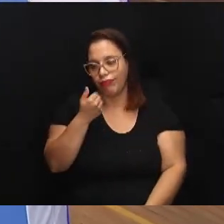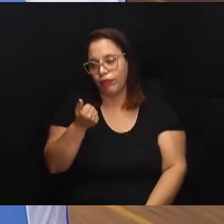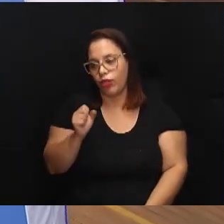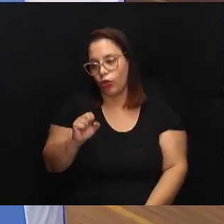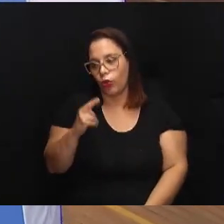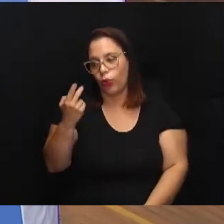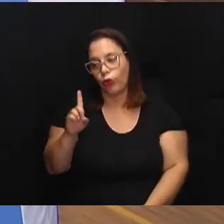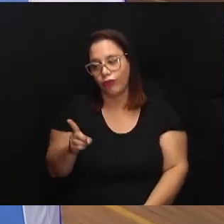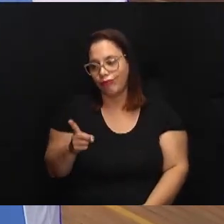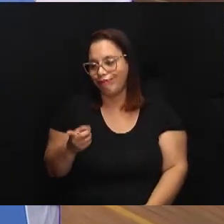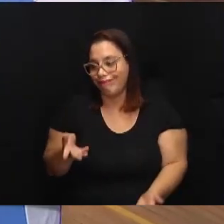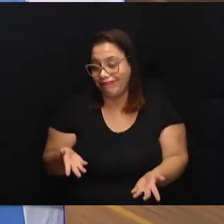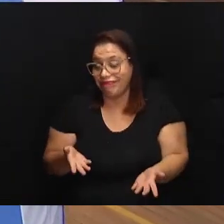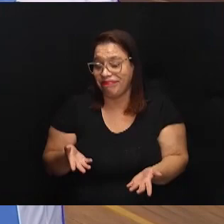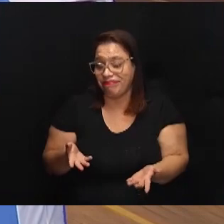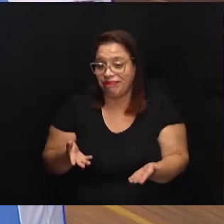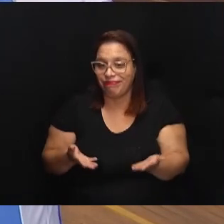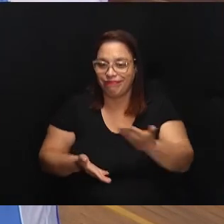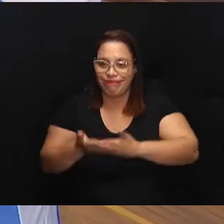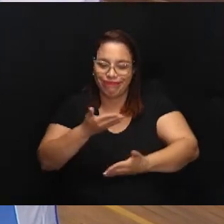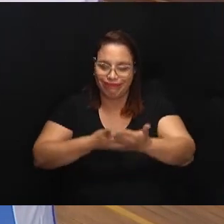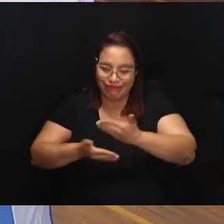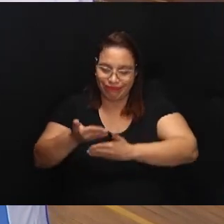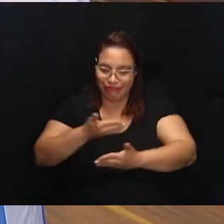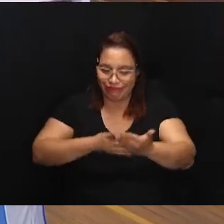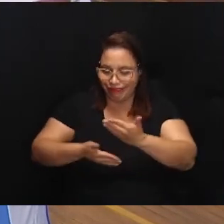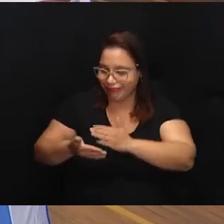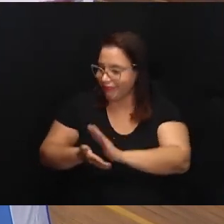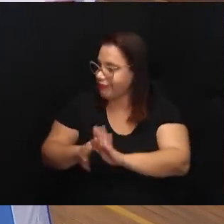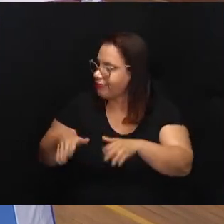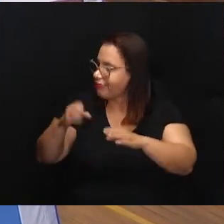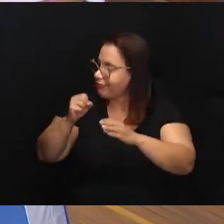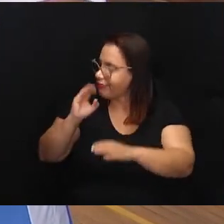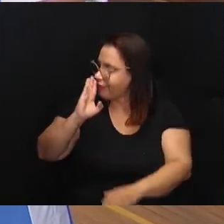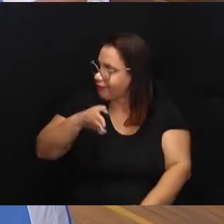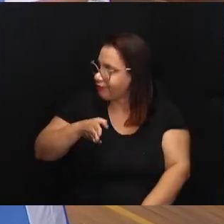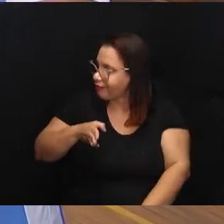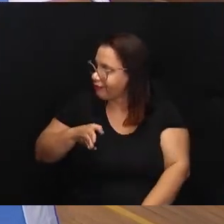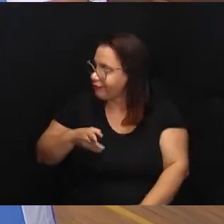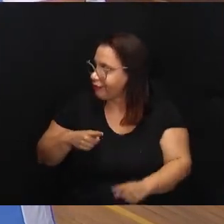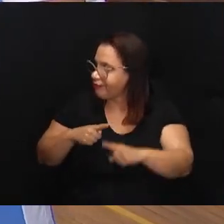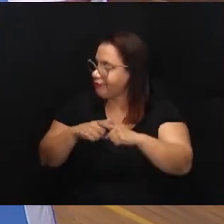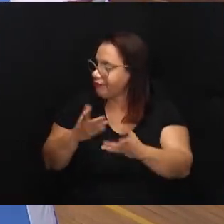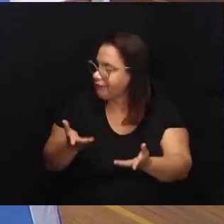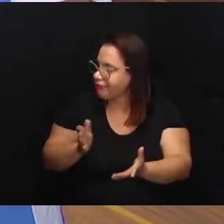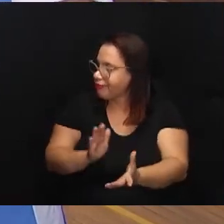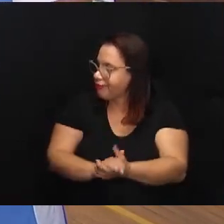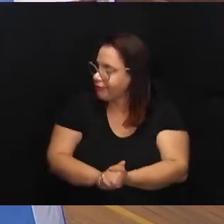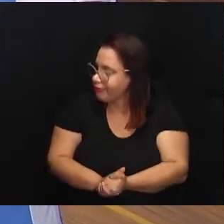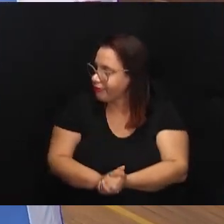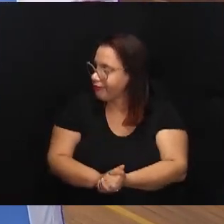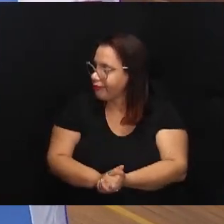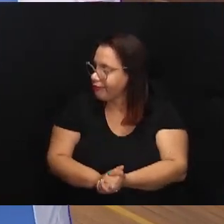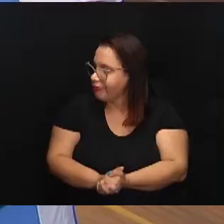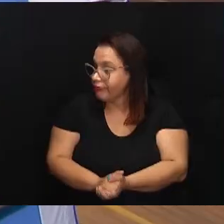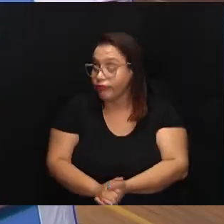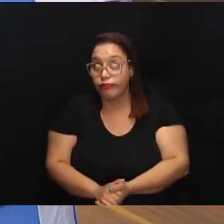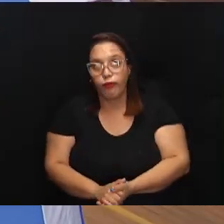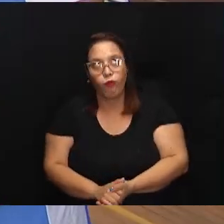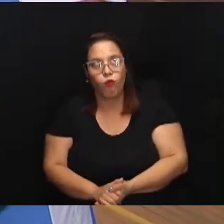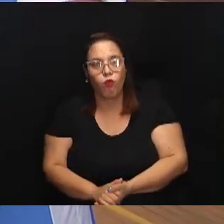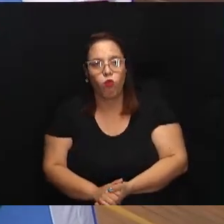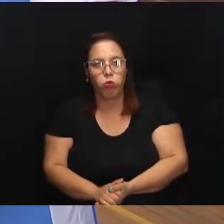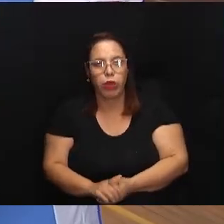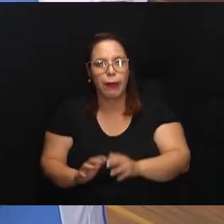apto para contribuir dentro da quadra. Quais são as principais potências na modalidade? Você